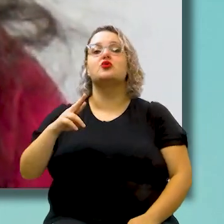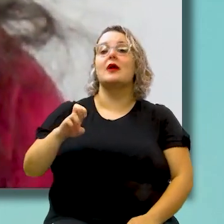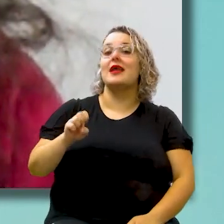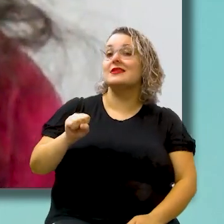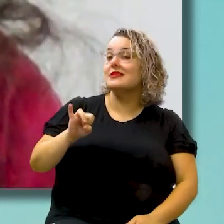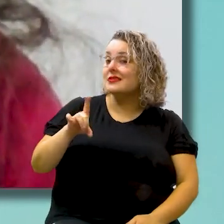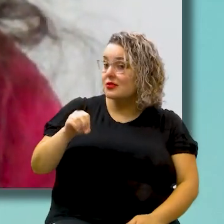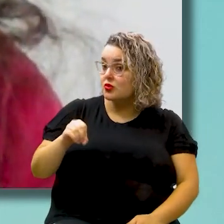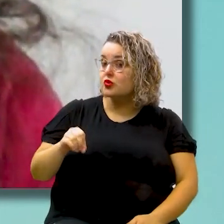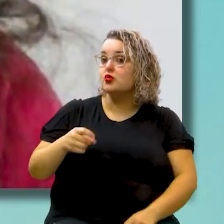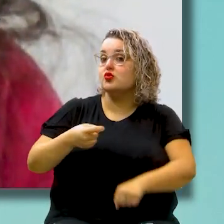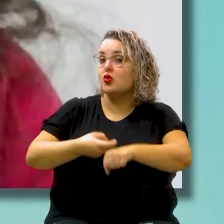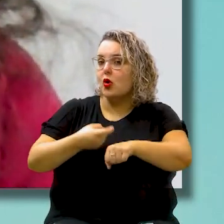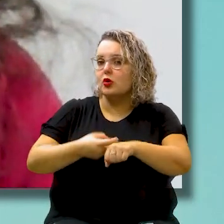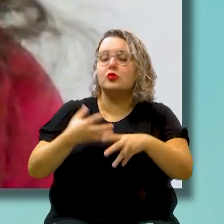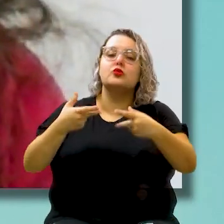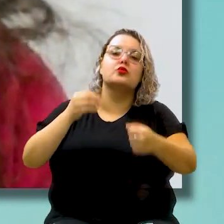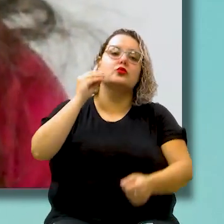gente descarta.